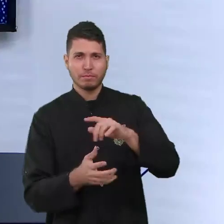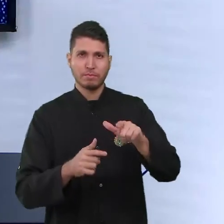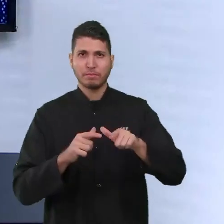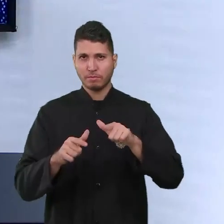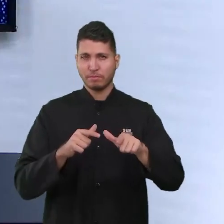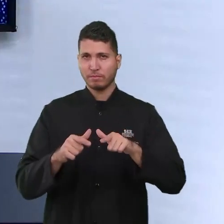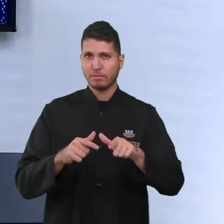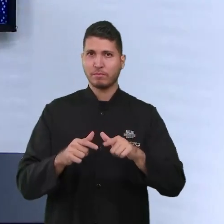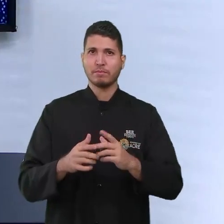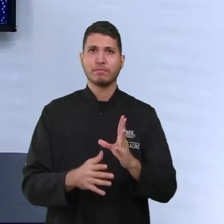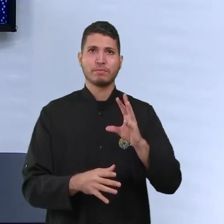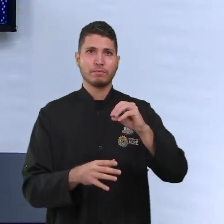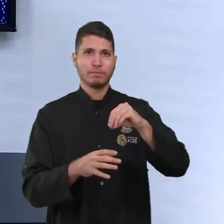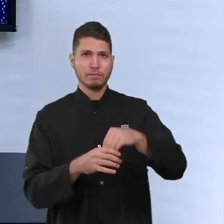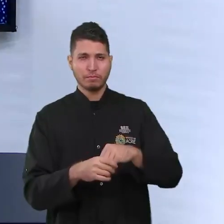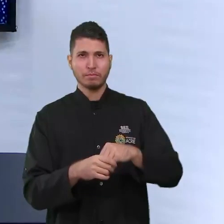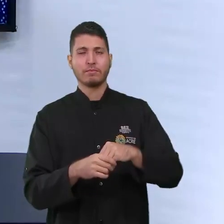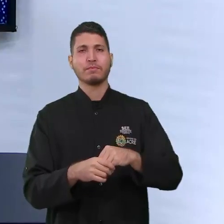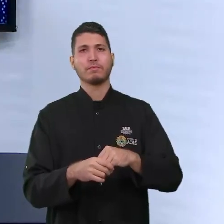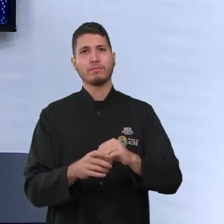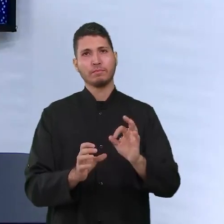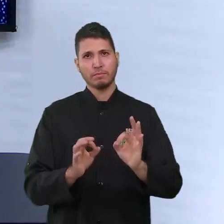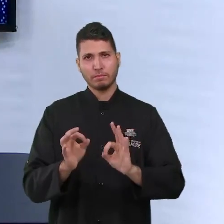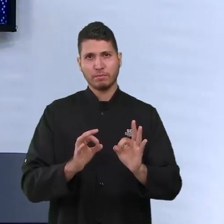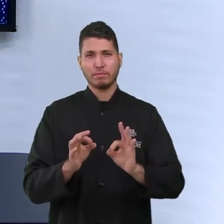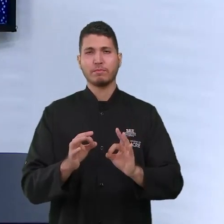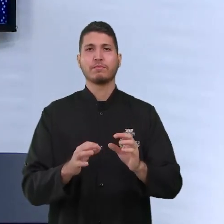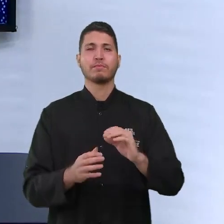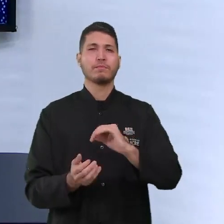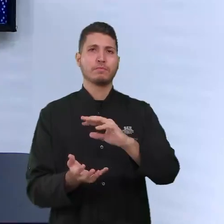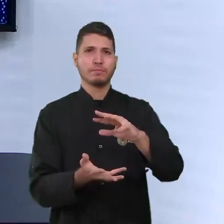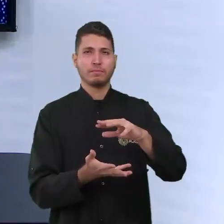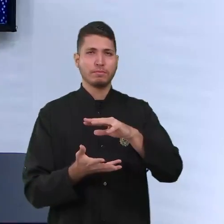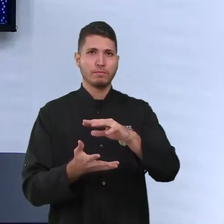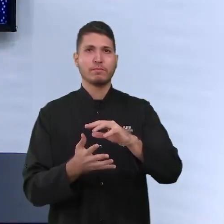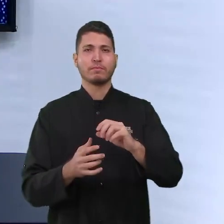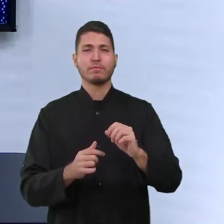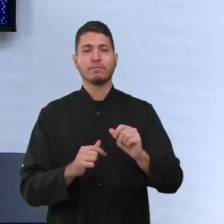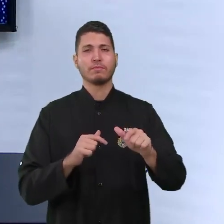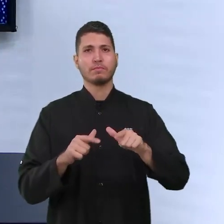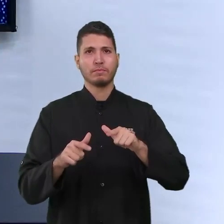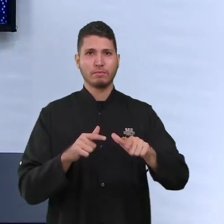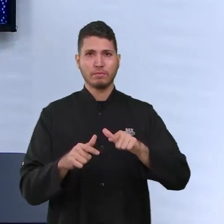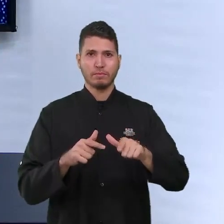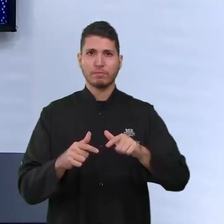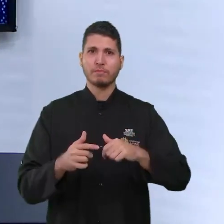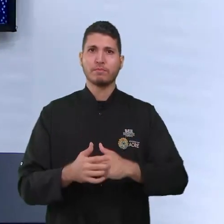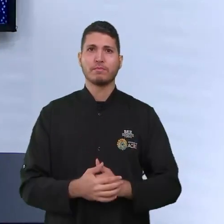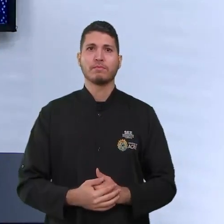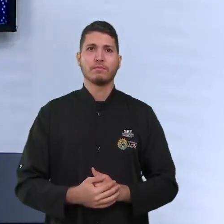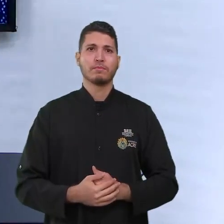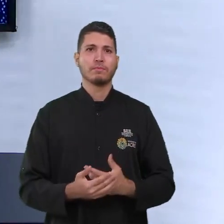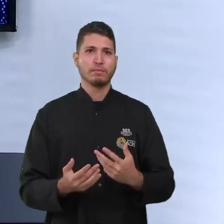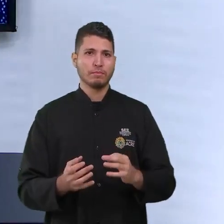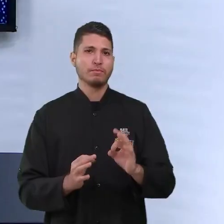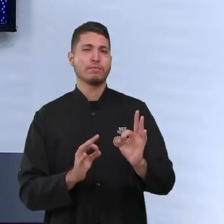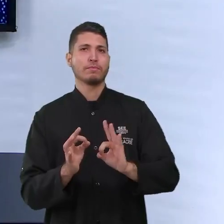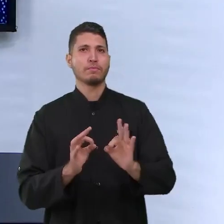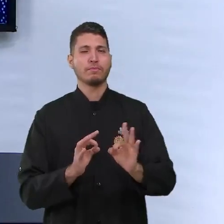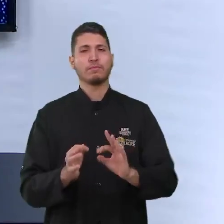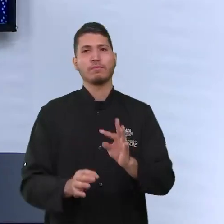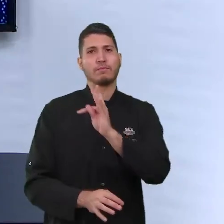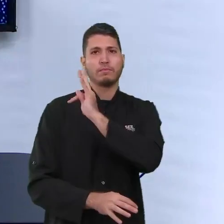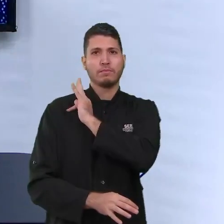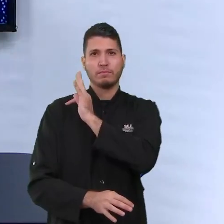que dentro da divisão internacional do trabalho, nós vamos ter aí a distribuição das técnicas, que vai